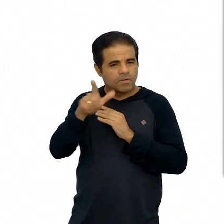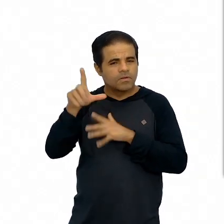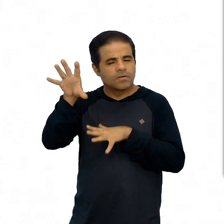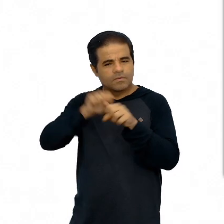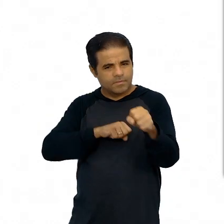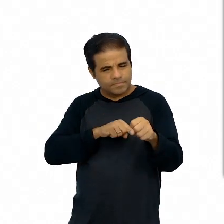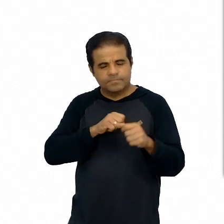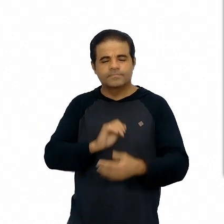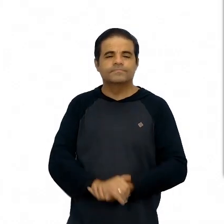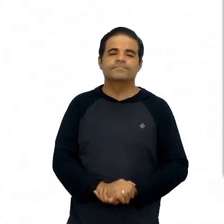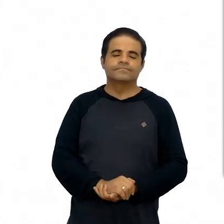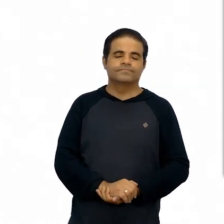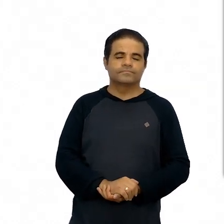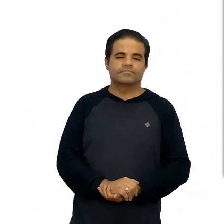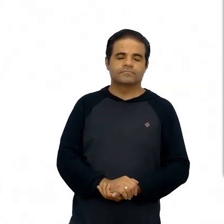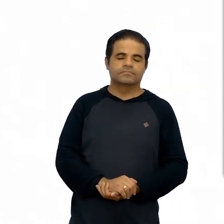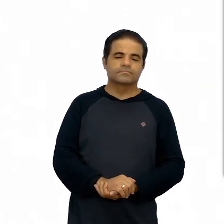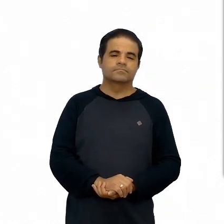próximas formações.